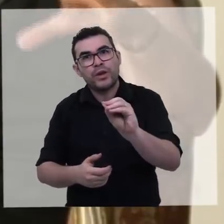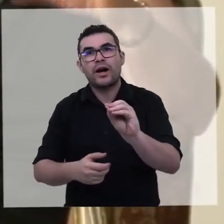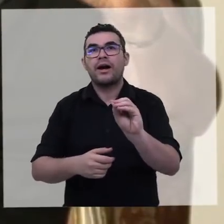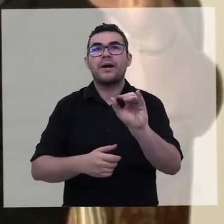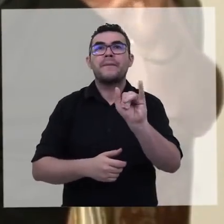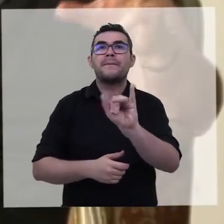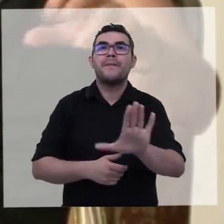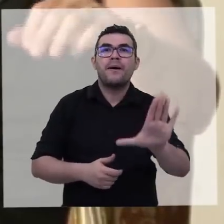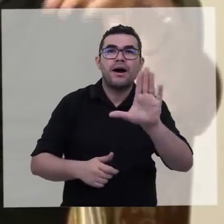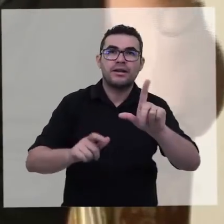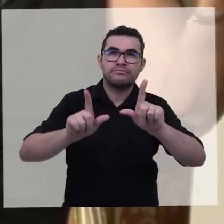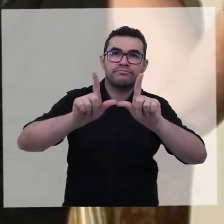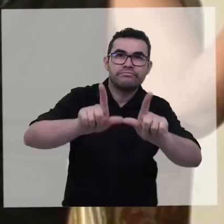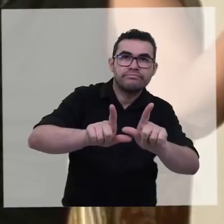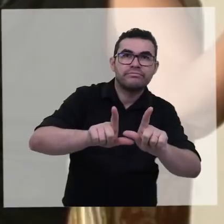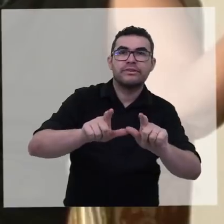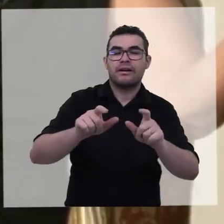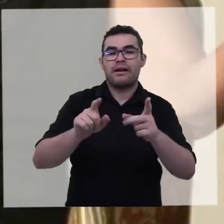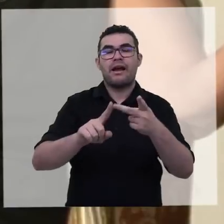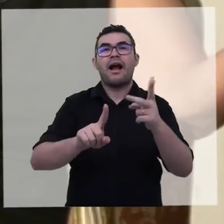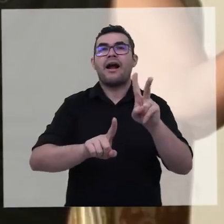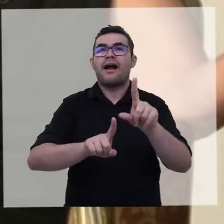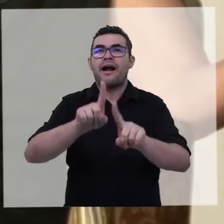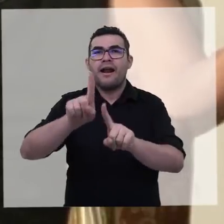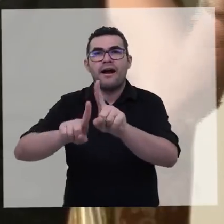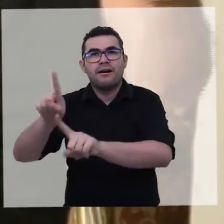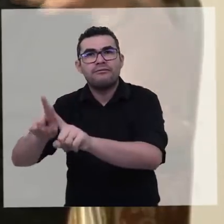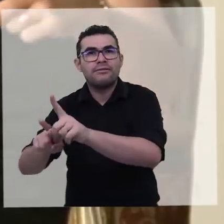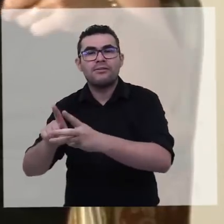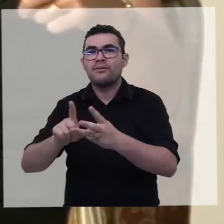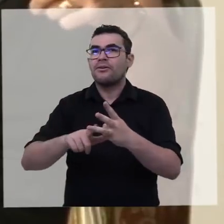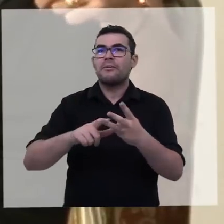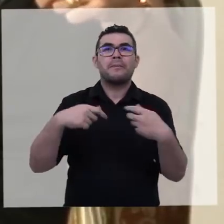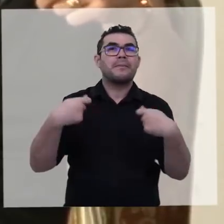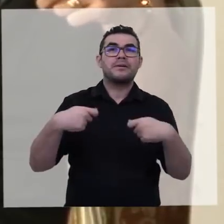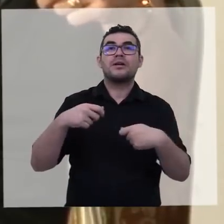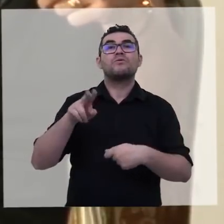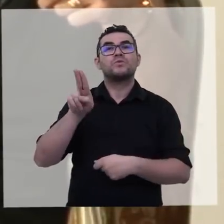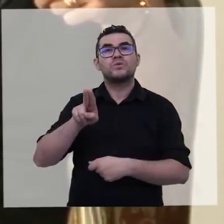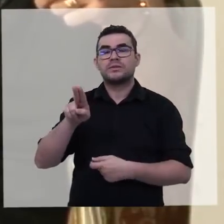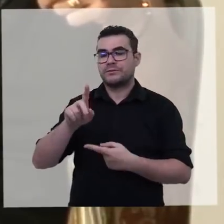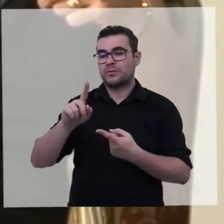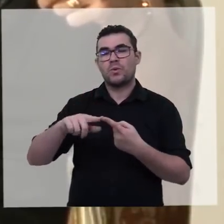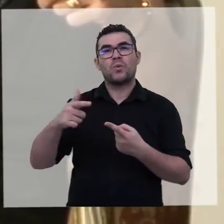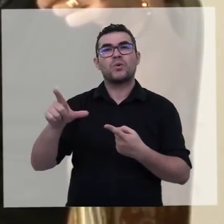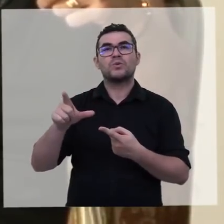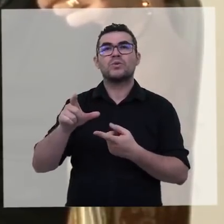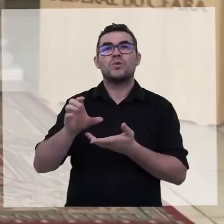figuras, tudo. Aí tinha que ir para o Corel, para o